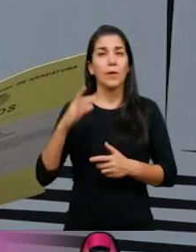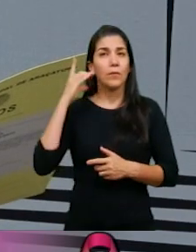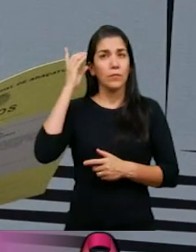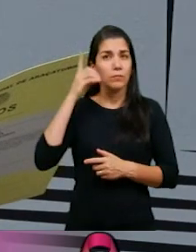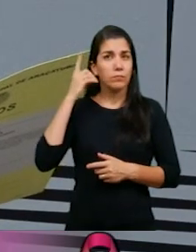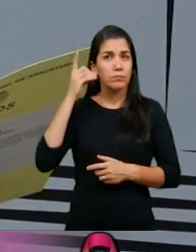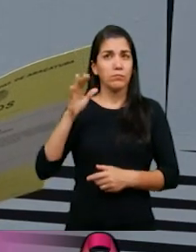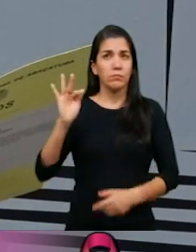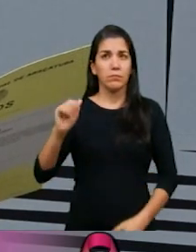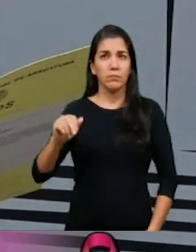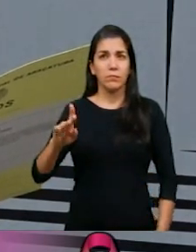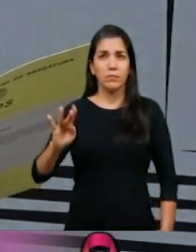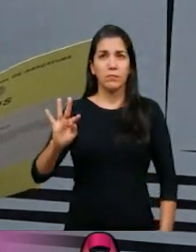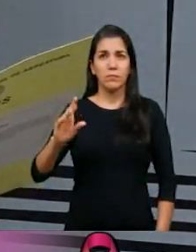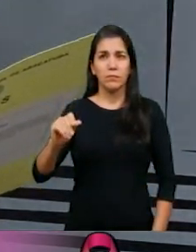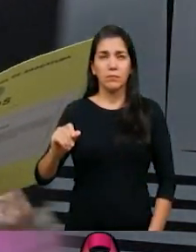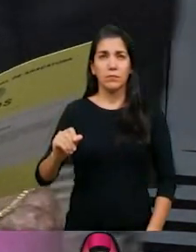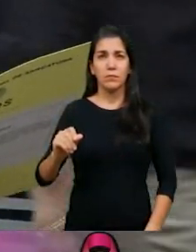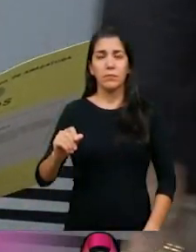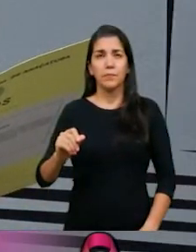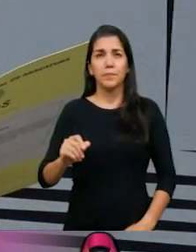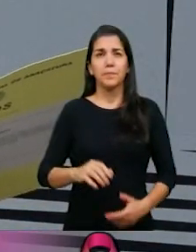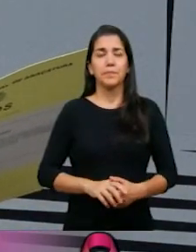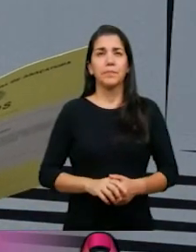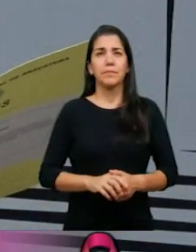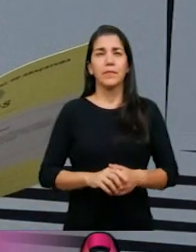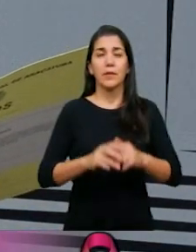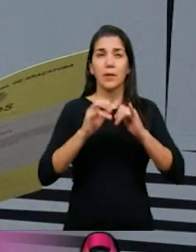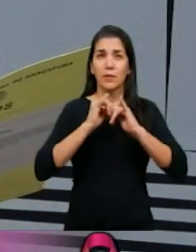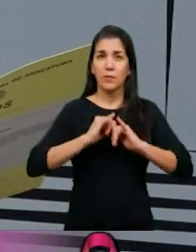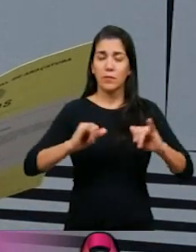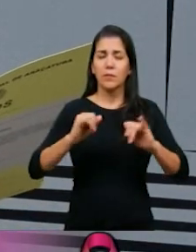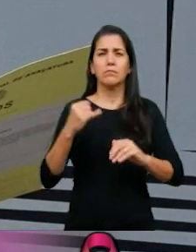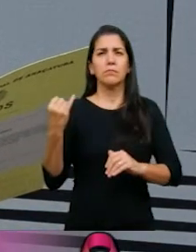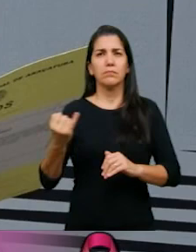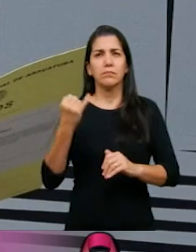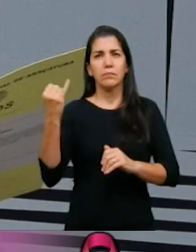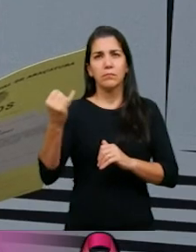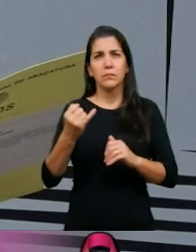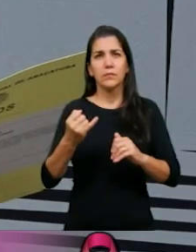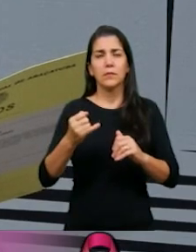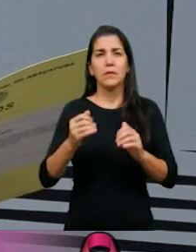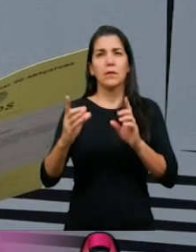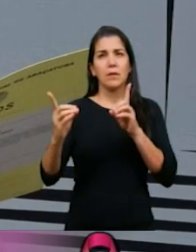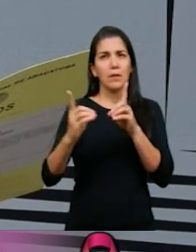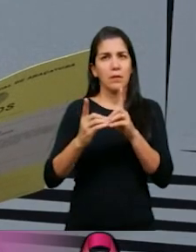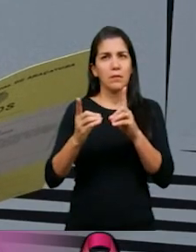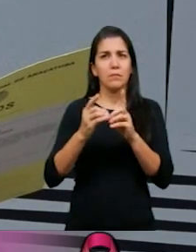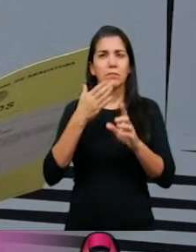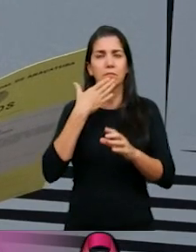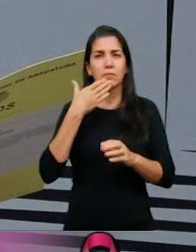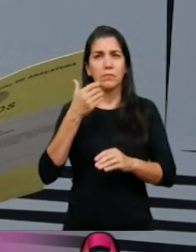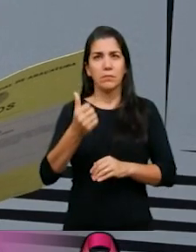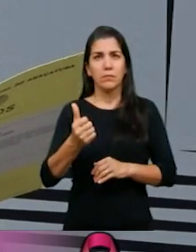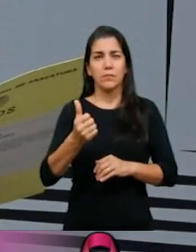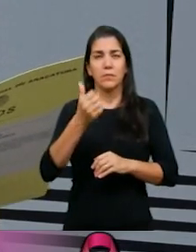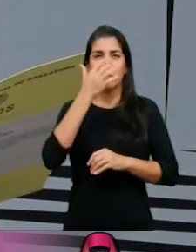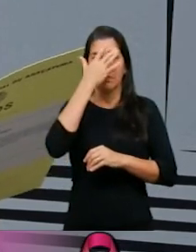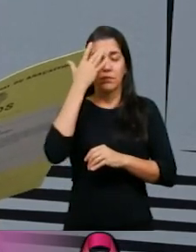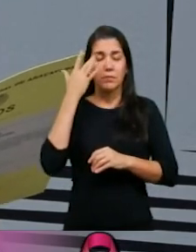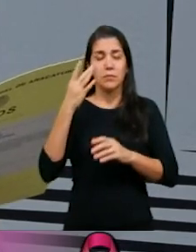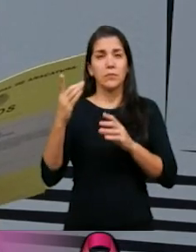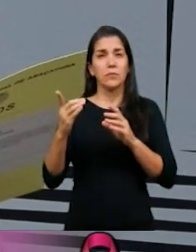Fausto Pinato destaca a importância de melhorar o atendimento às pessoas com TEA e enfatiza a necessidade de